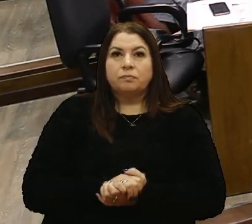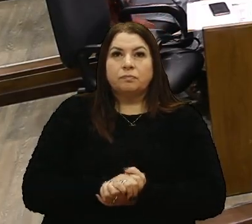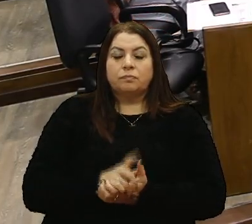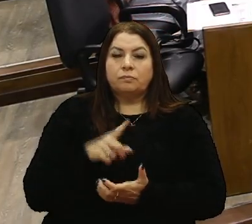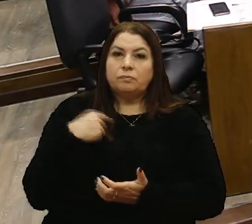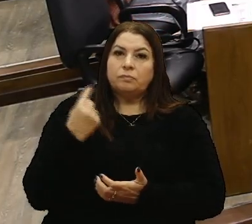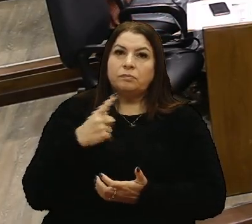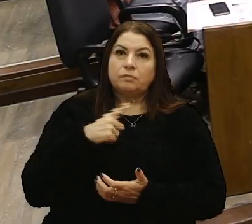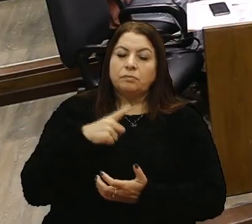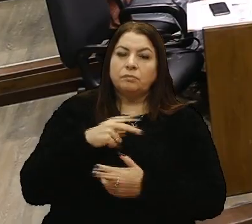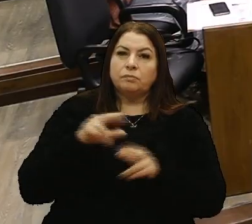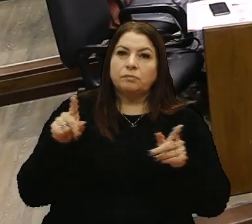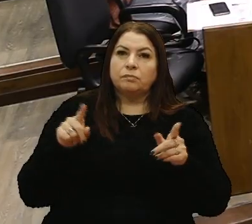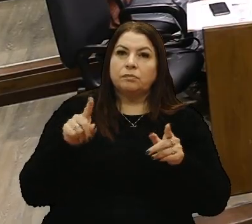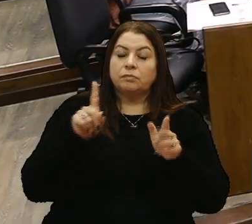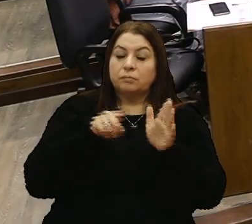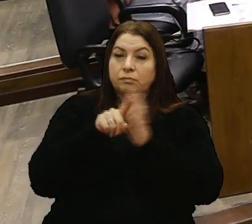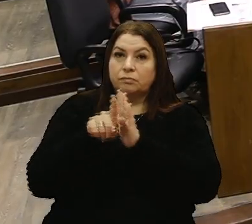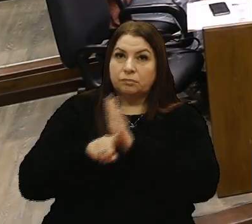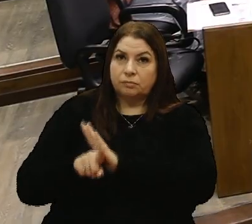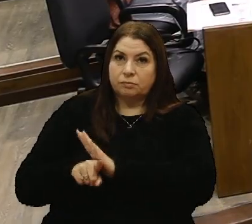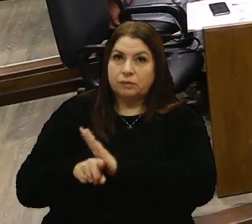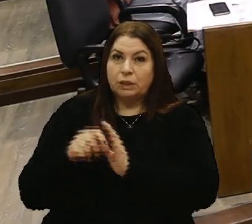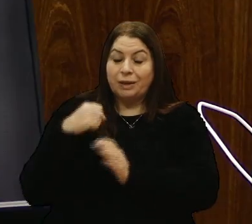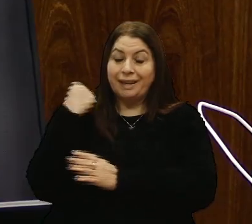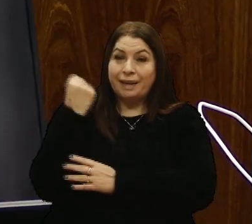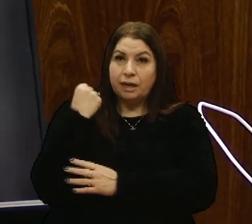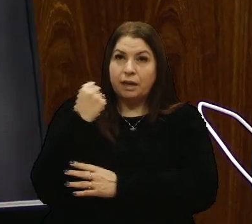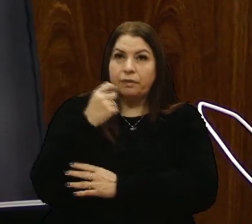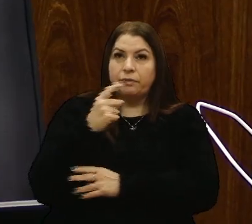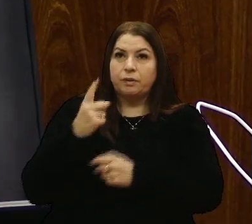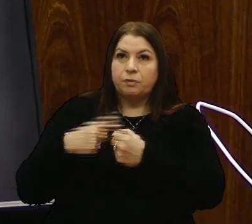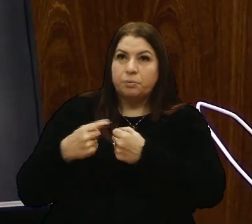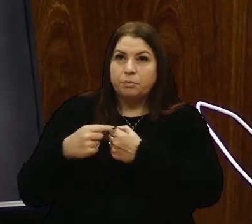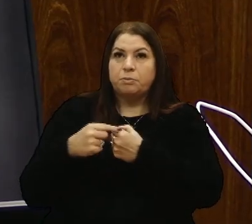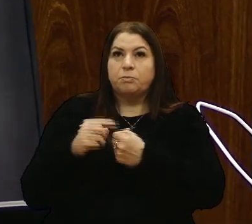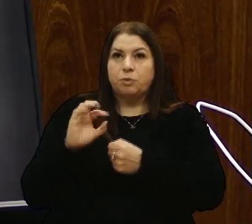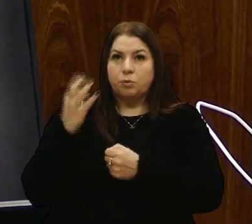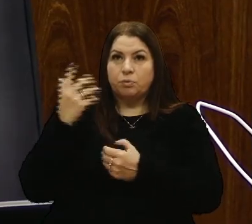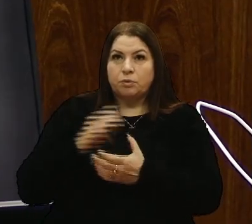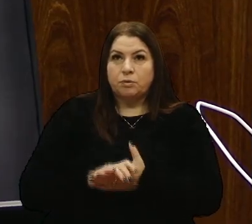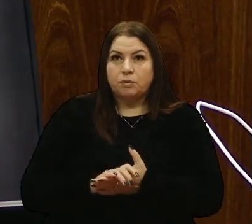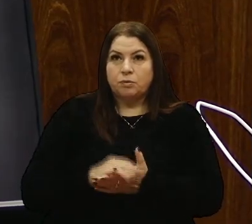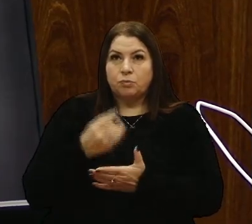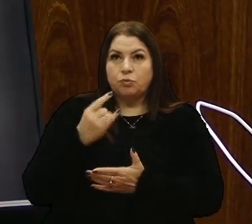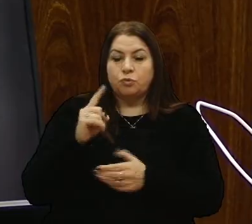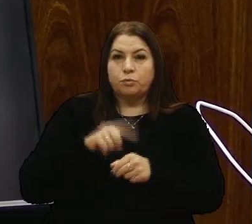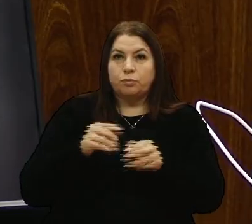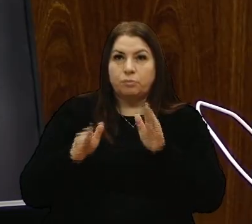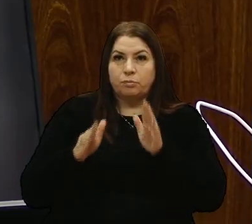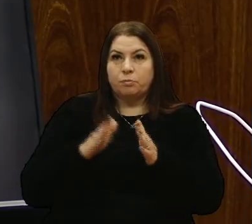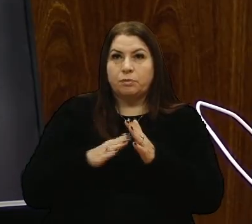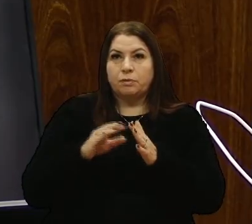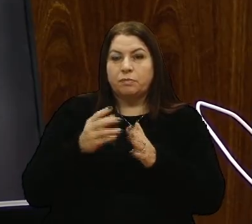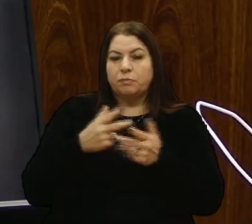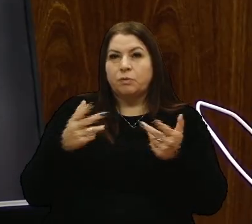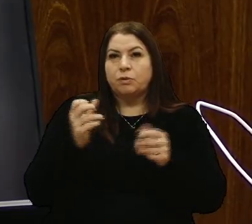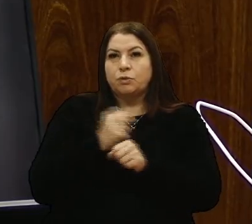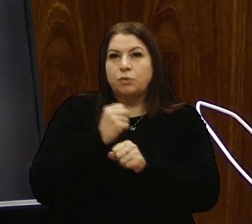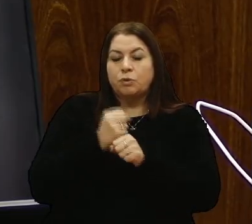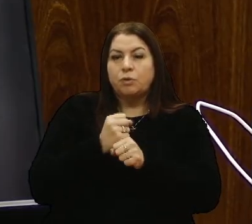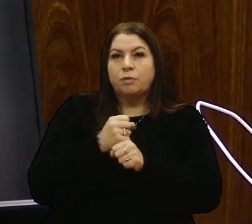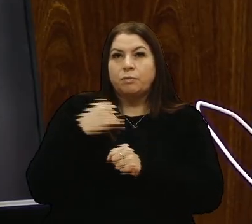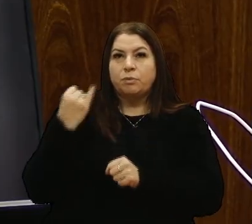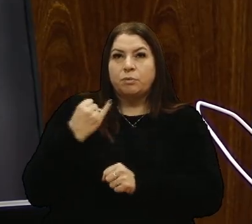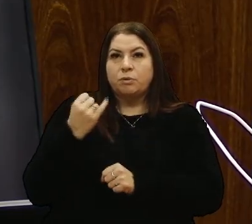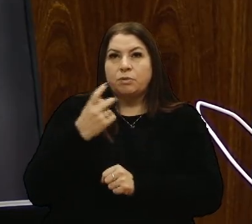Nós temos várias questões graves no nosso município acontecendo no último período, várias obras